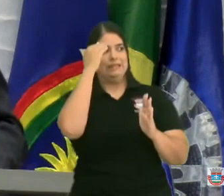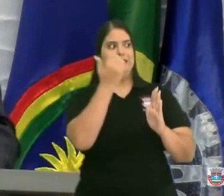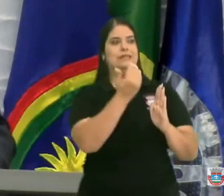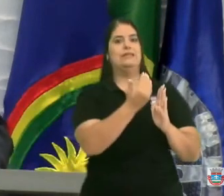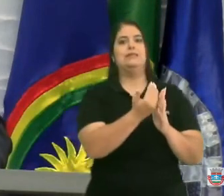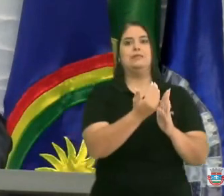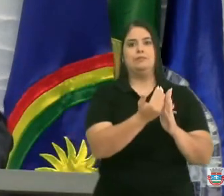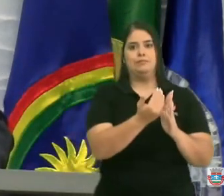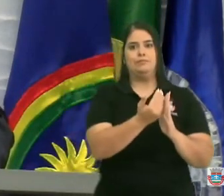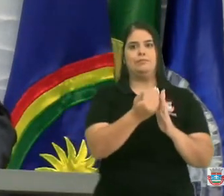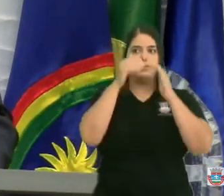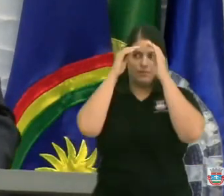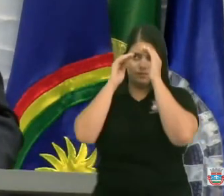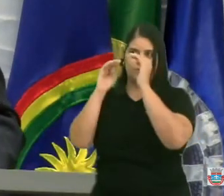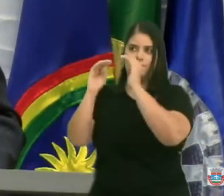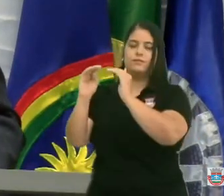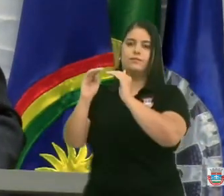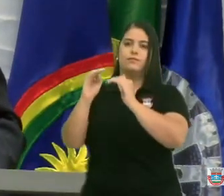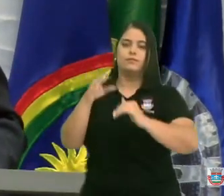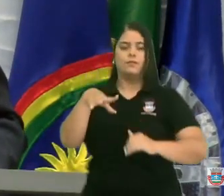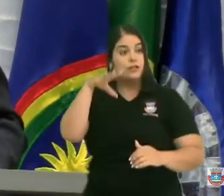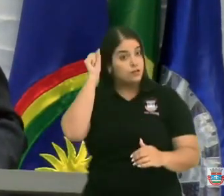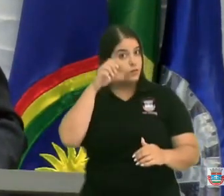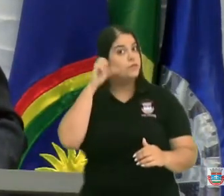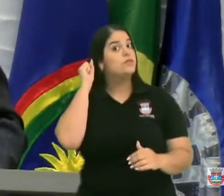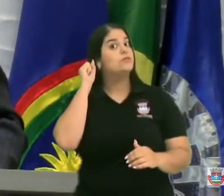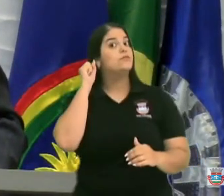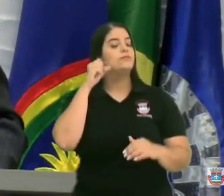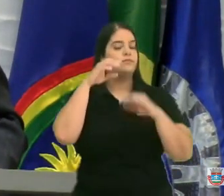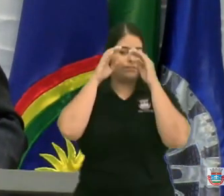uma bomba cair em São Bento, estão ouvindo? Eles votam.